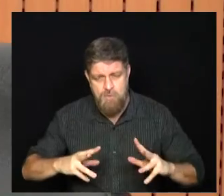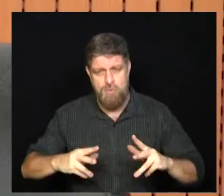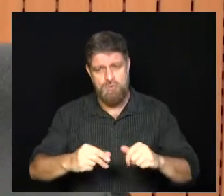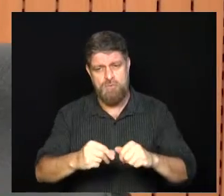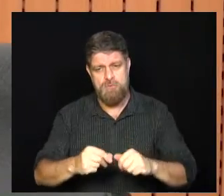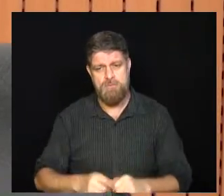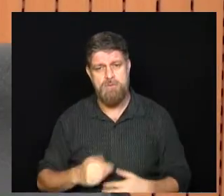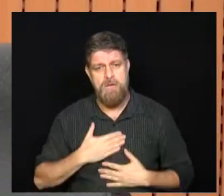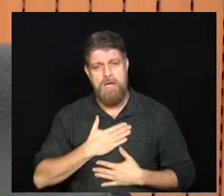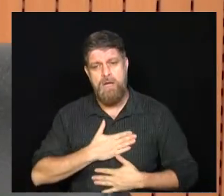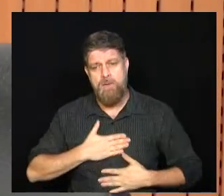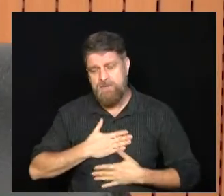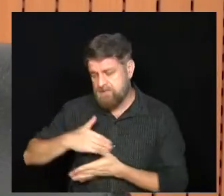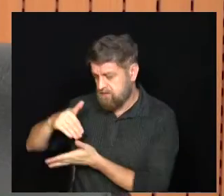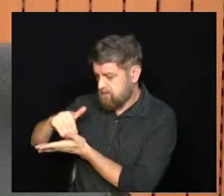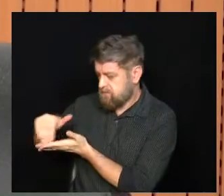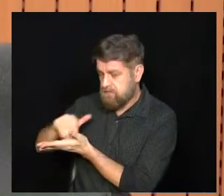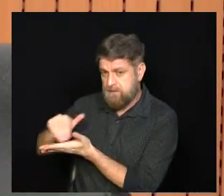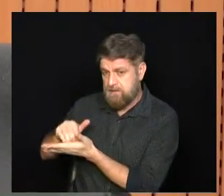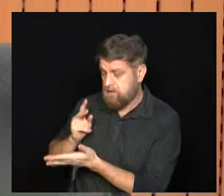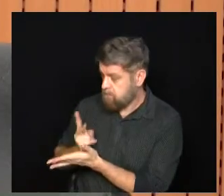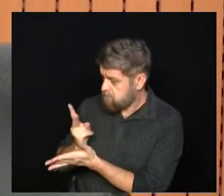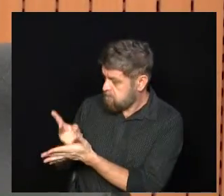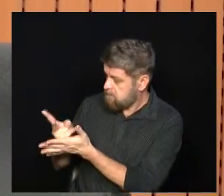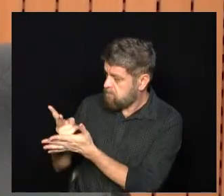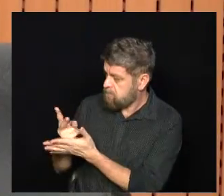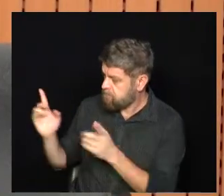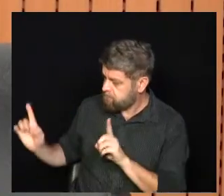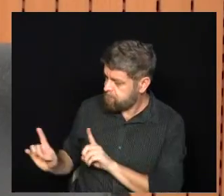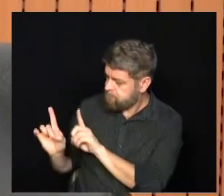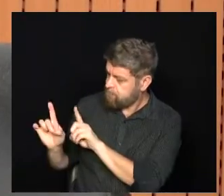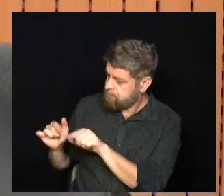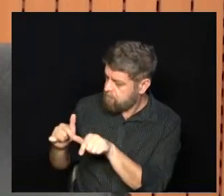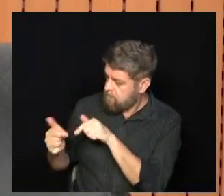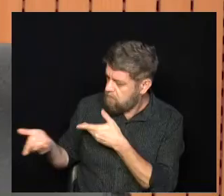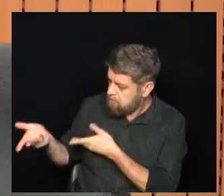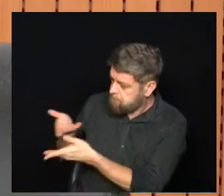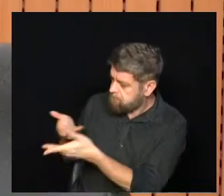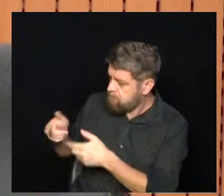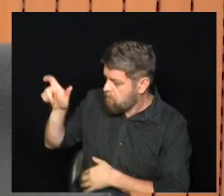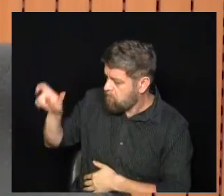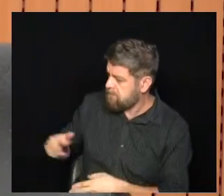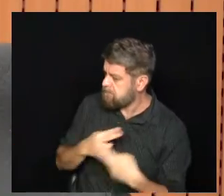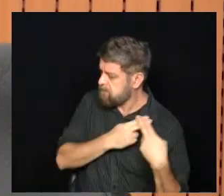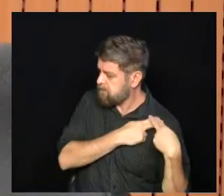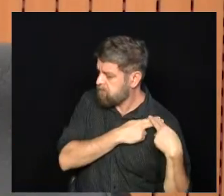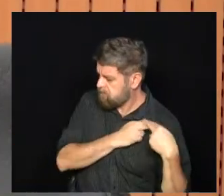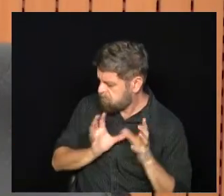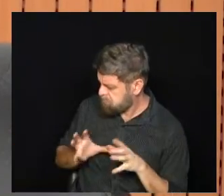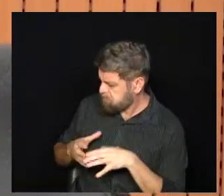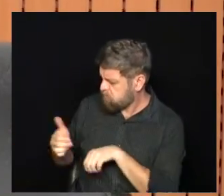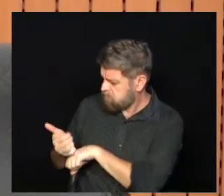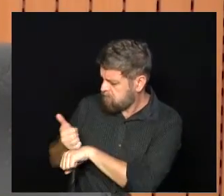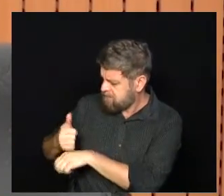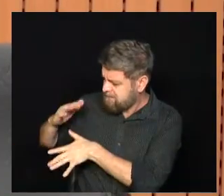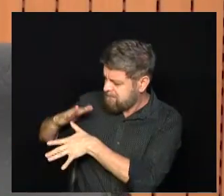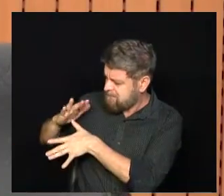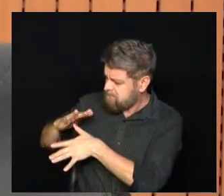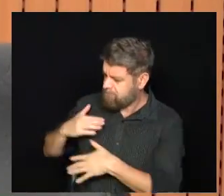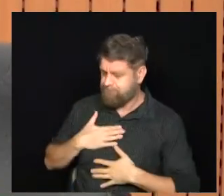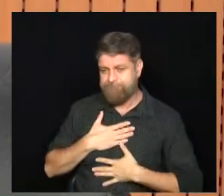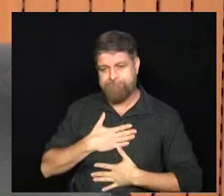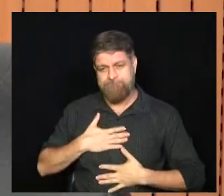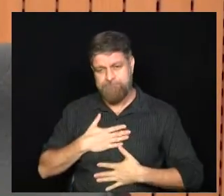É um prazer, secretário, sempre poder trabalhar com pessoas responsáveis, como a sua equipe, que nos